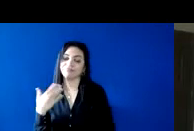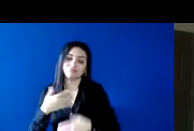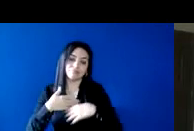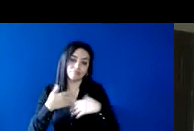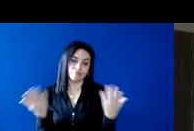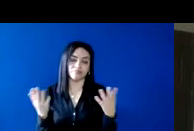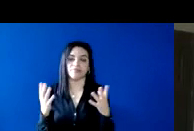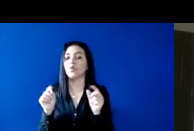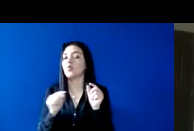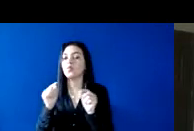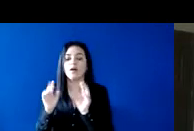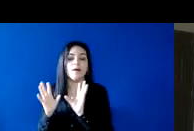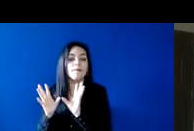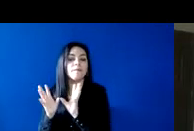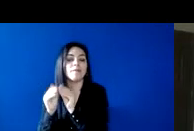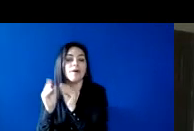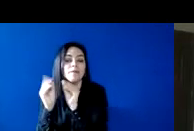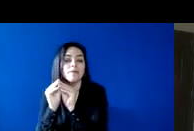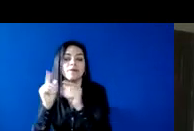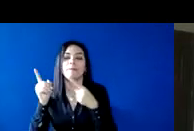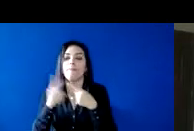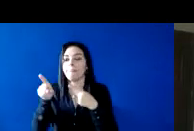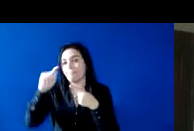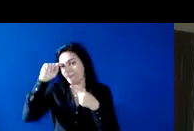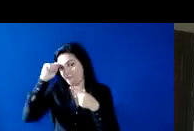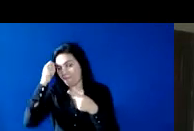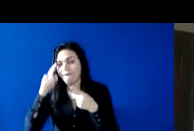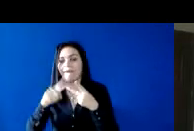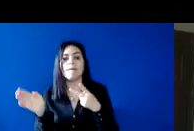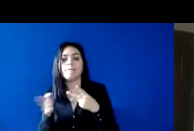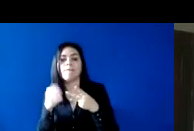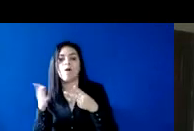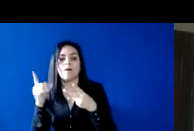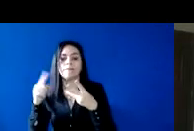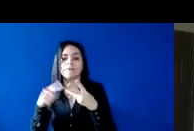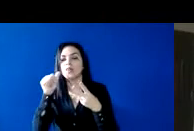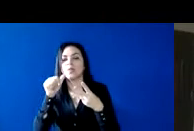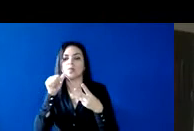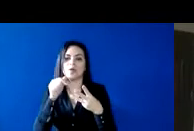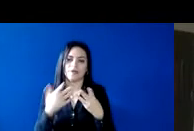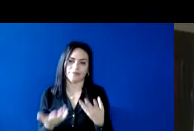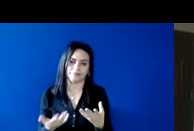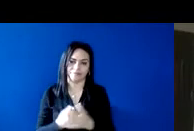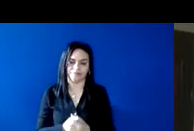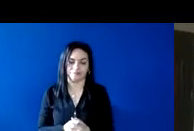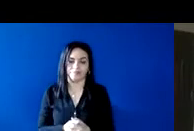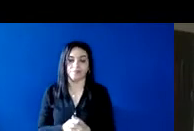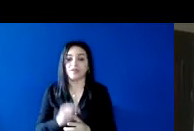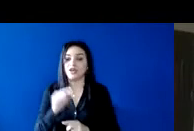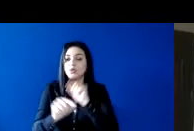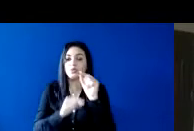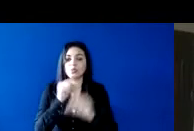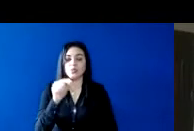ajunta fatores como a questão dela ser negra, dela ser pobre, dela ser mulher. E